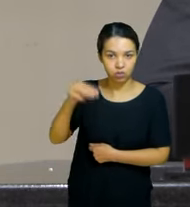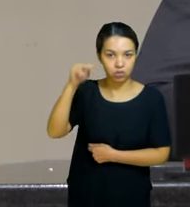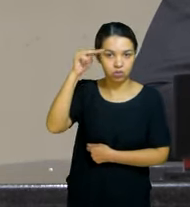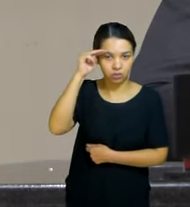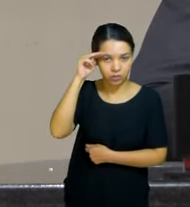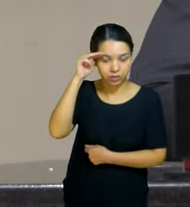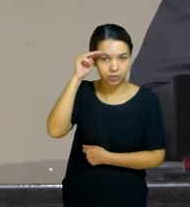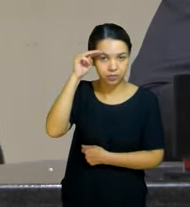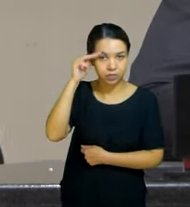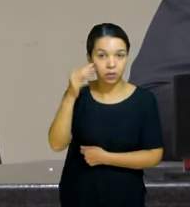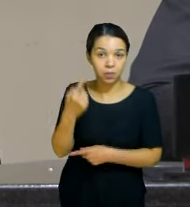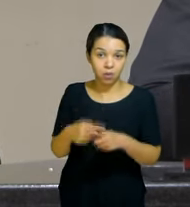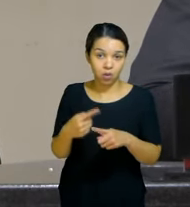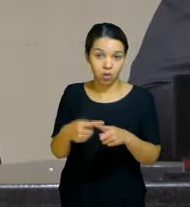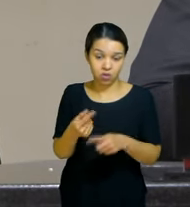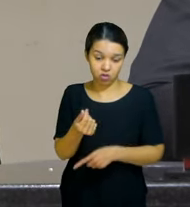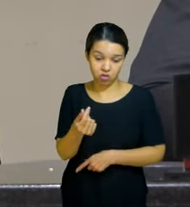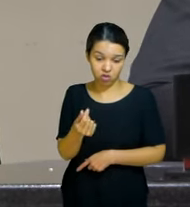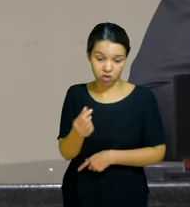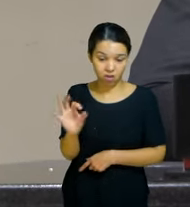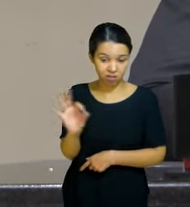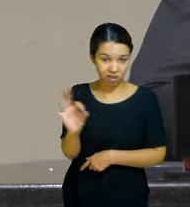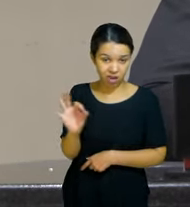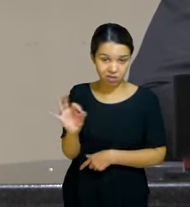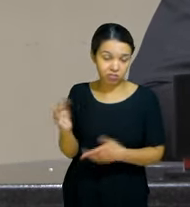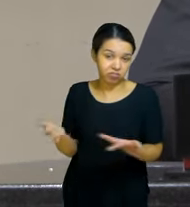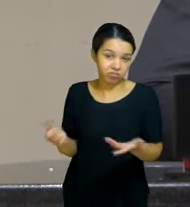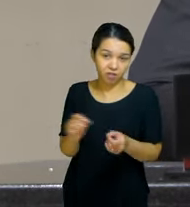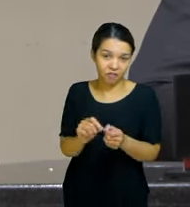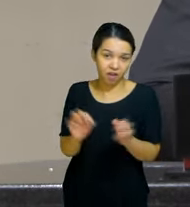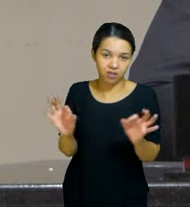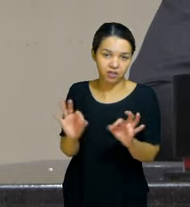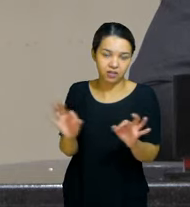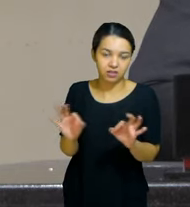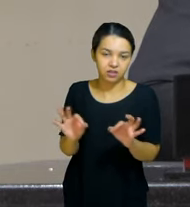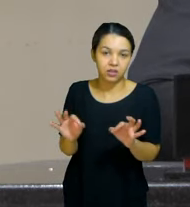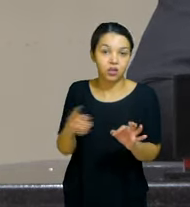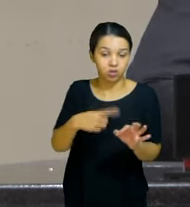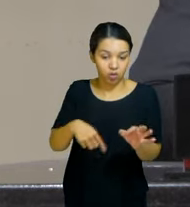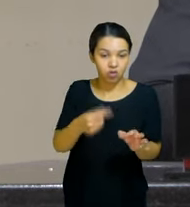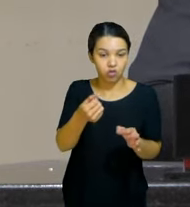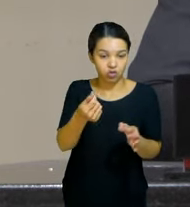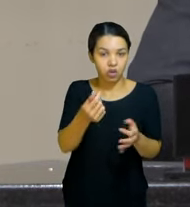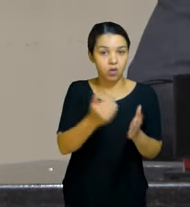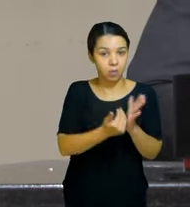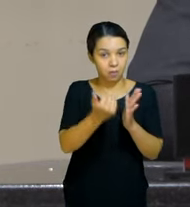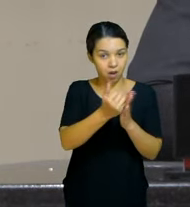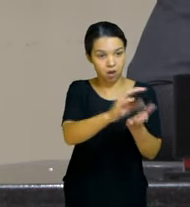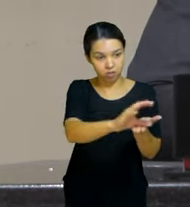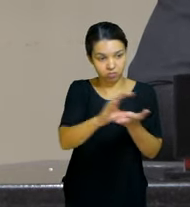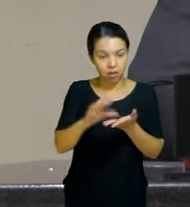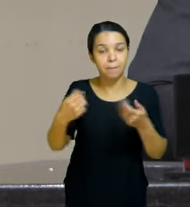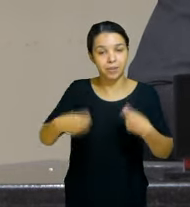sem dinheiro ninguém faz nada, nós temos que aportar mais recursos para melhorar, e eu não tenho dúvida que o esporte catarinense vai ser o